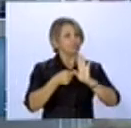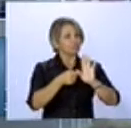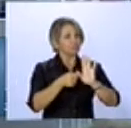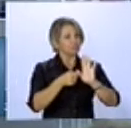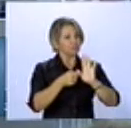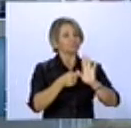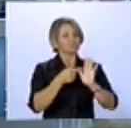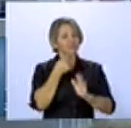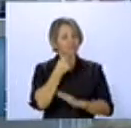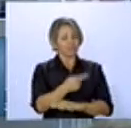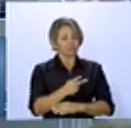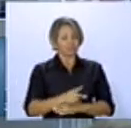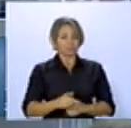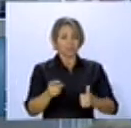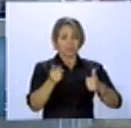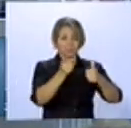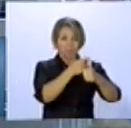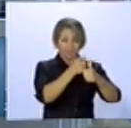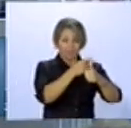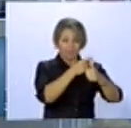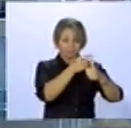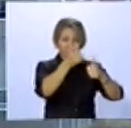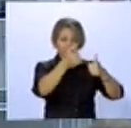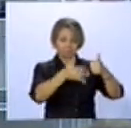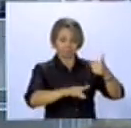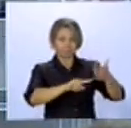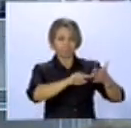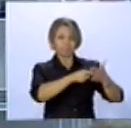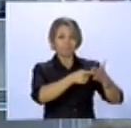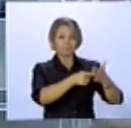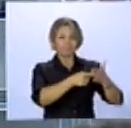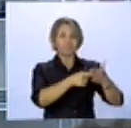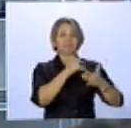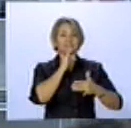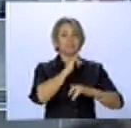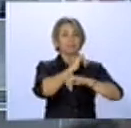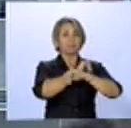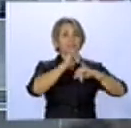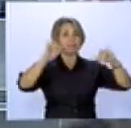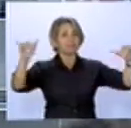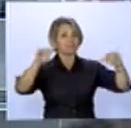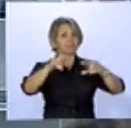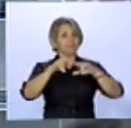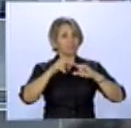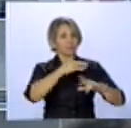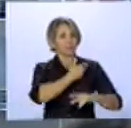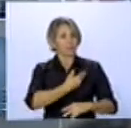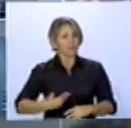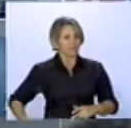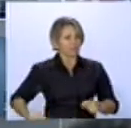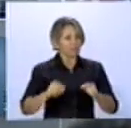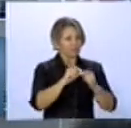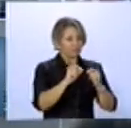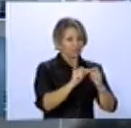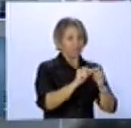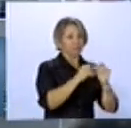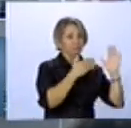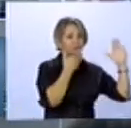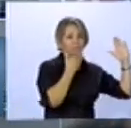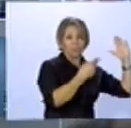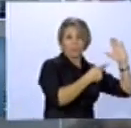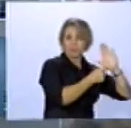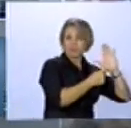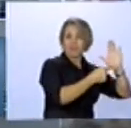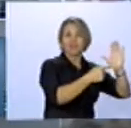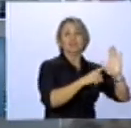hoje o comentário o primeiro ponto é o seguinte o gasto com propaganda feita pelos governos principalmente os dois últimos anos de